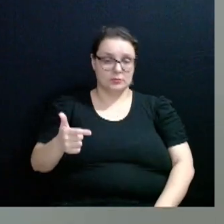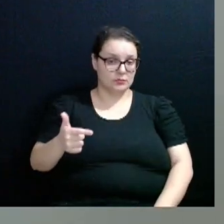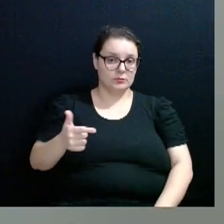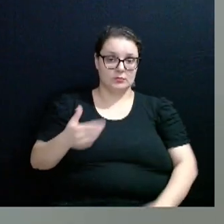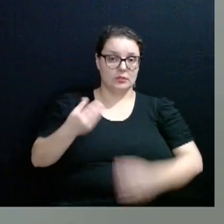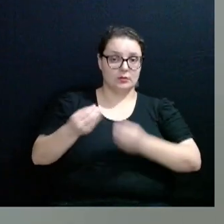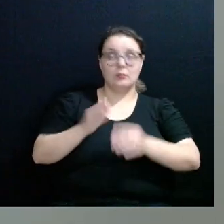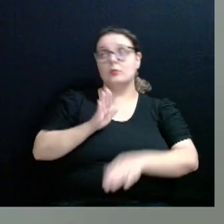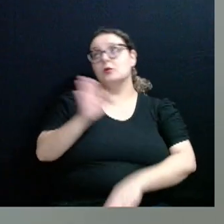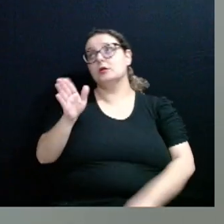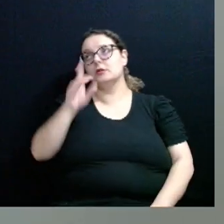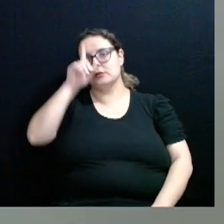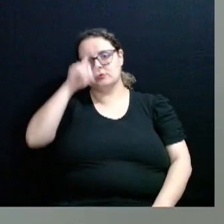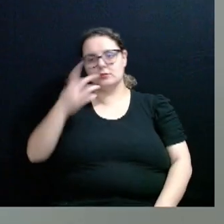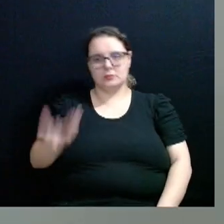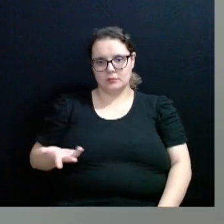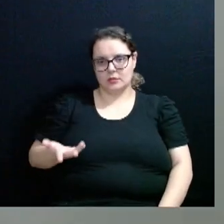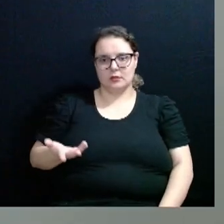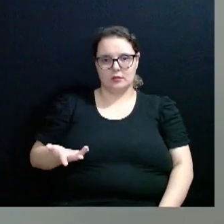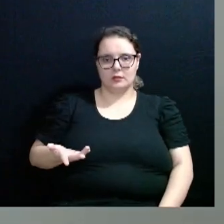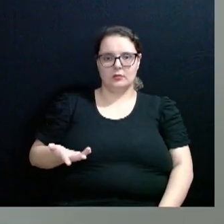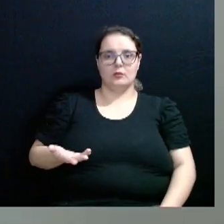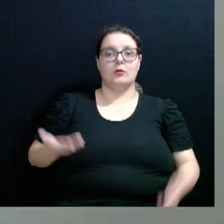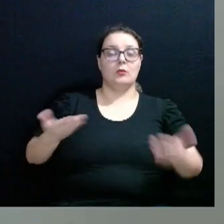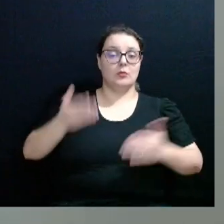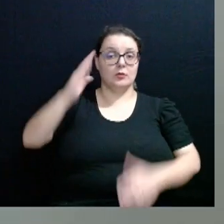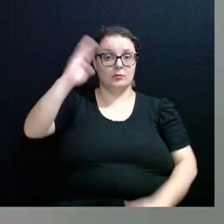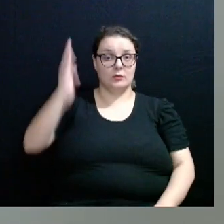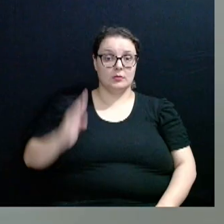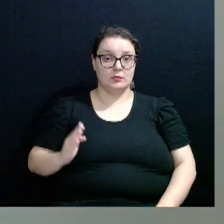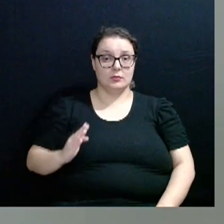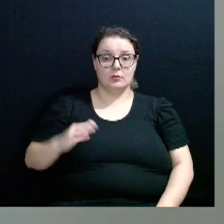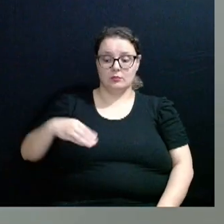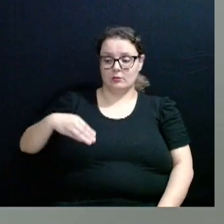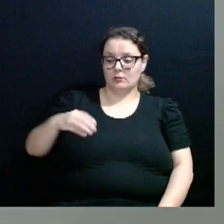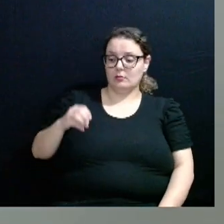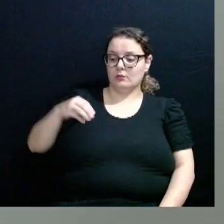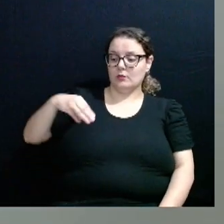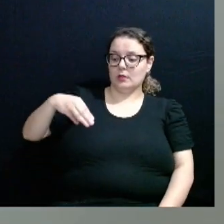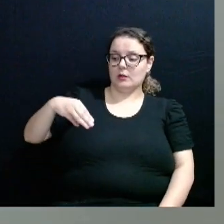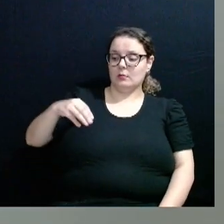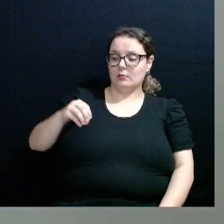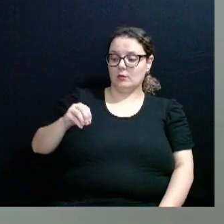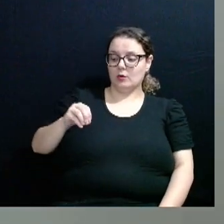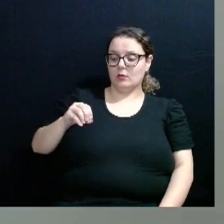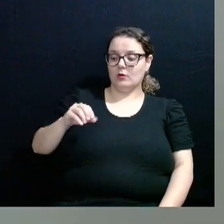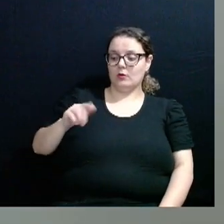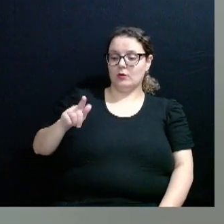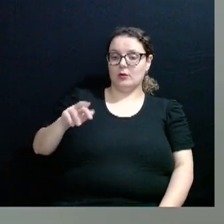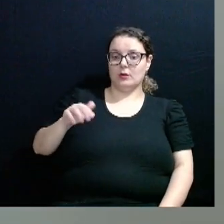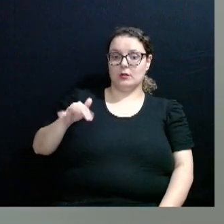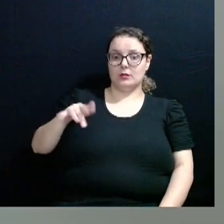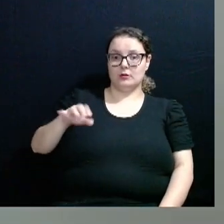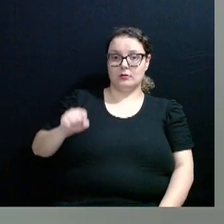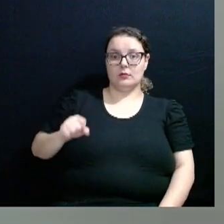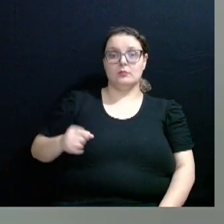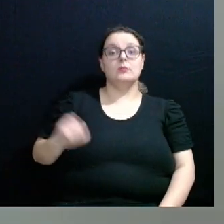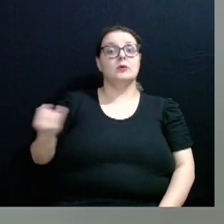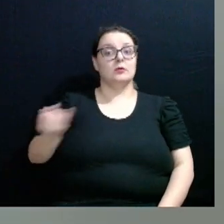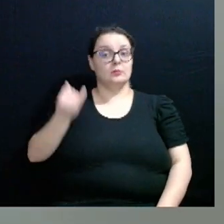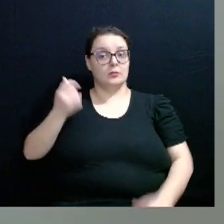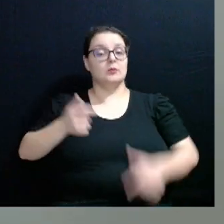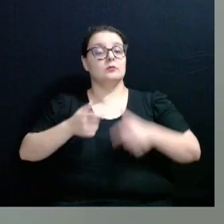Hoje, no Brasil, nós temos uma quantidade de mamógrafos bastante importante, tá?